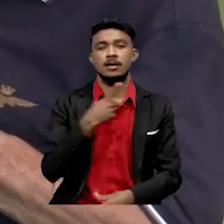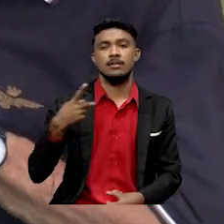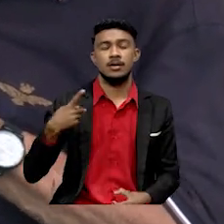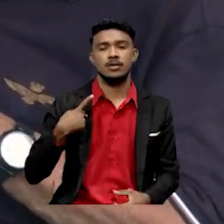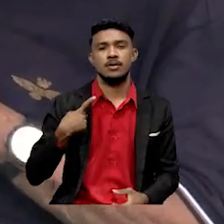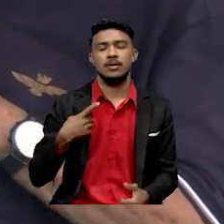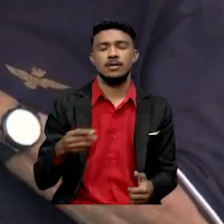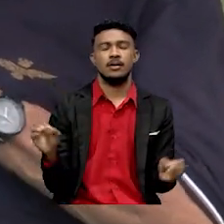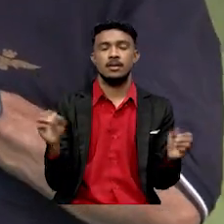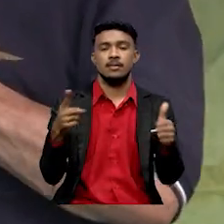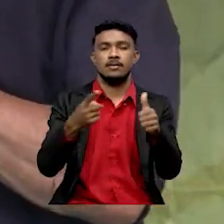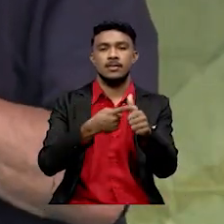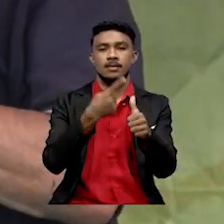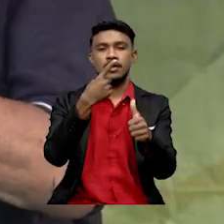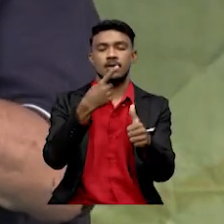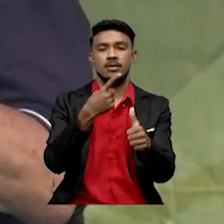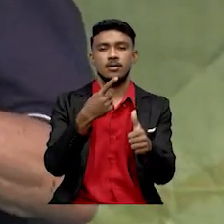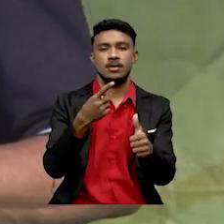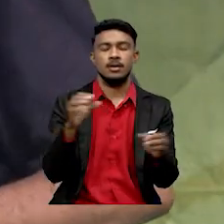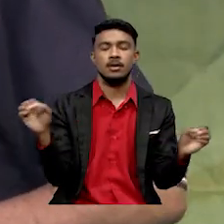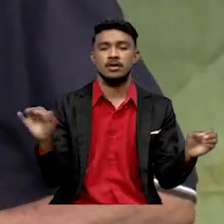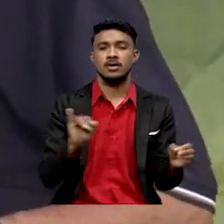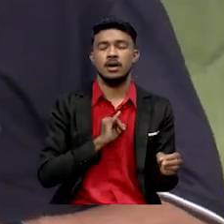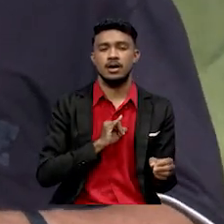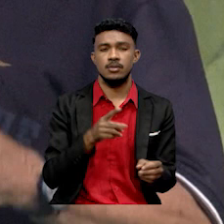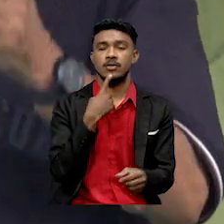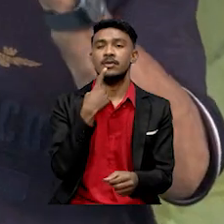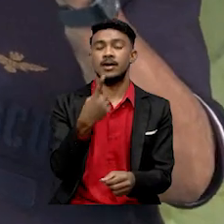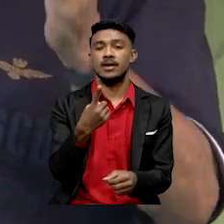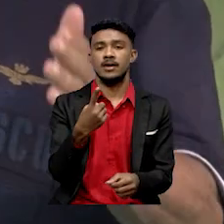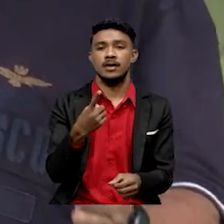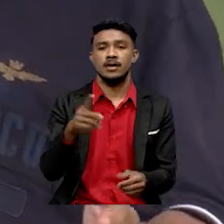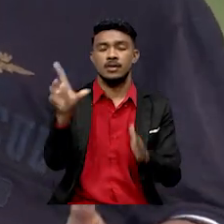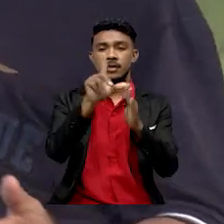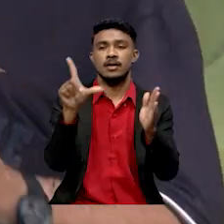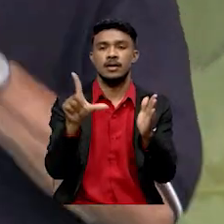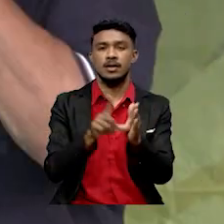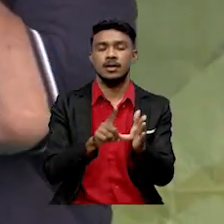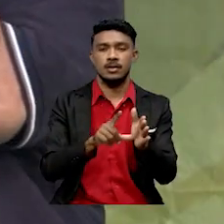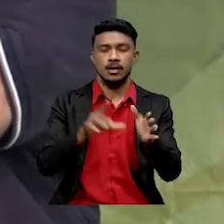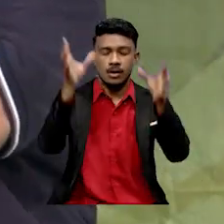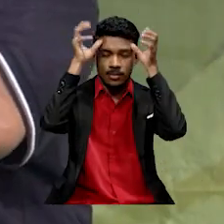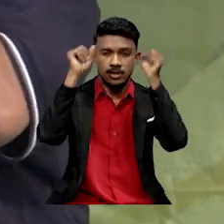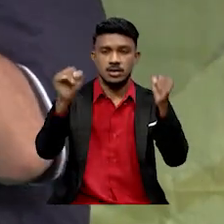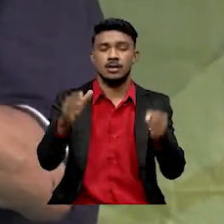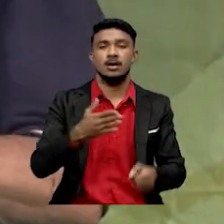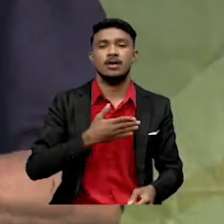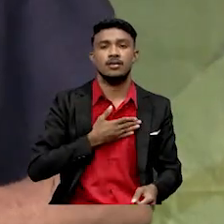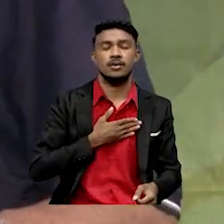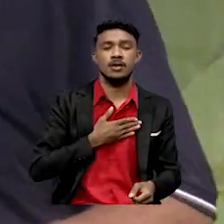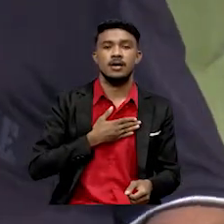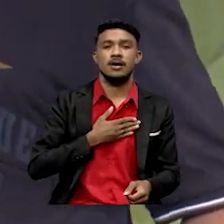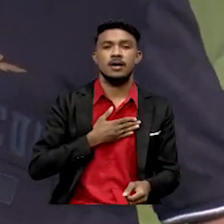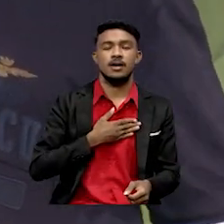Primeiro, nós vamos a viola a Constituição, a qual presidente, ao dia Alin, ao dia